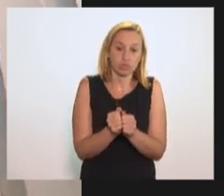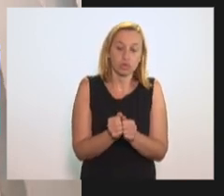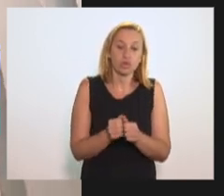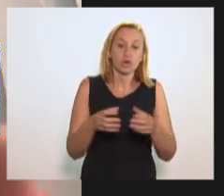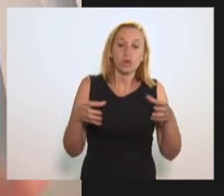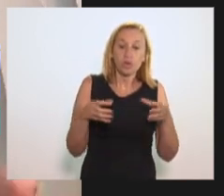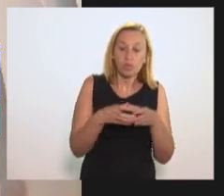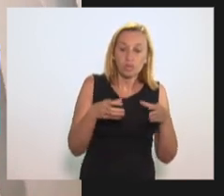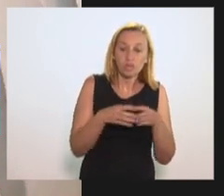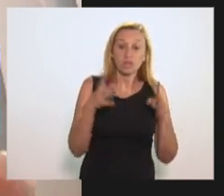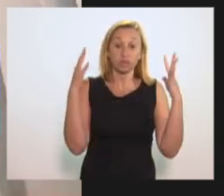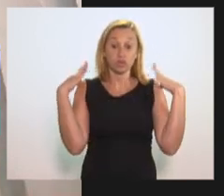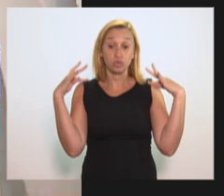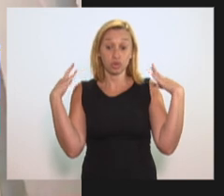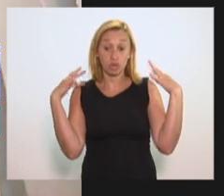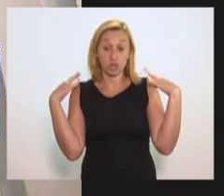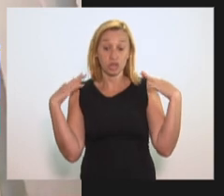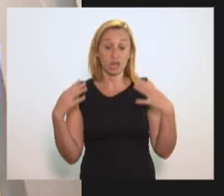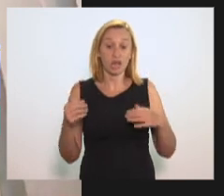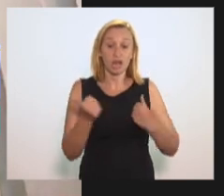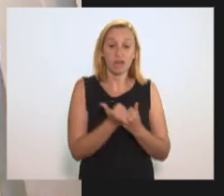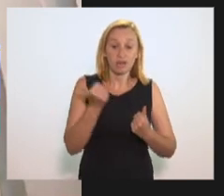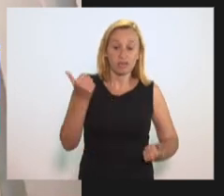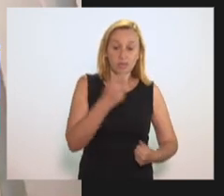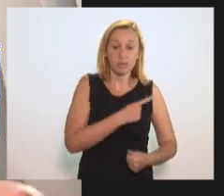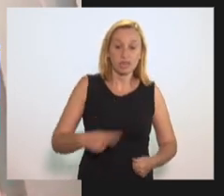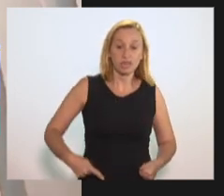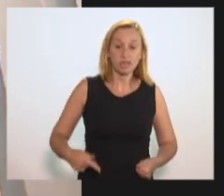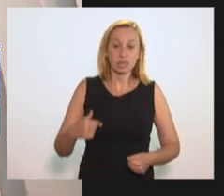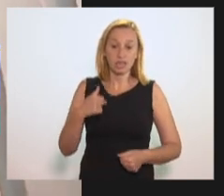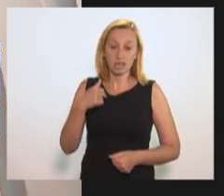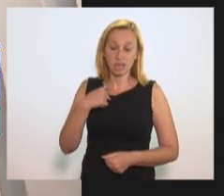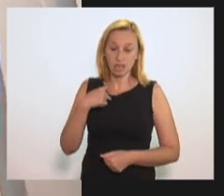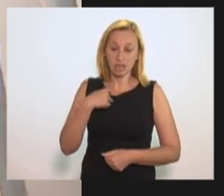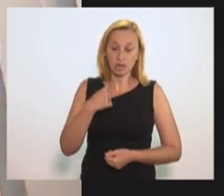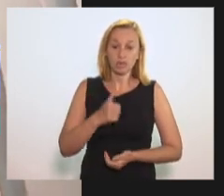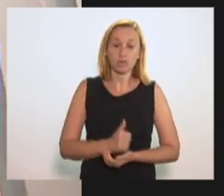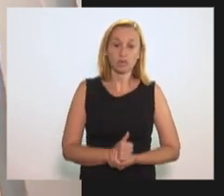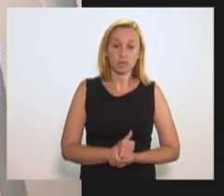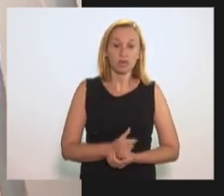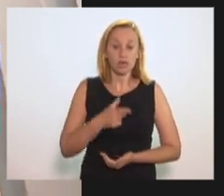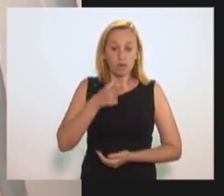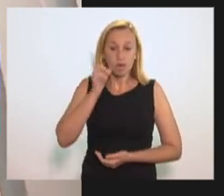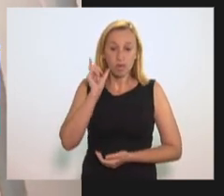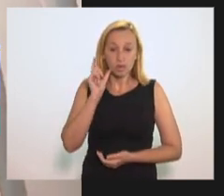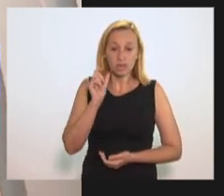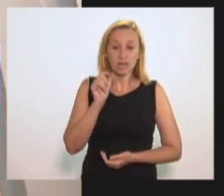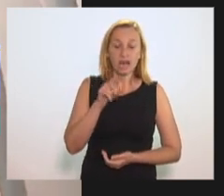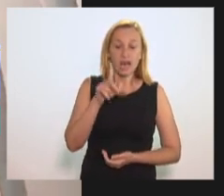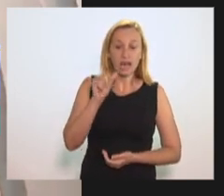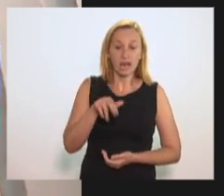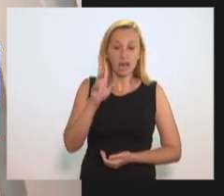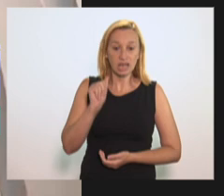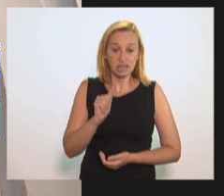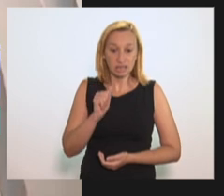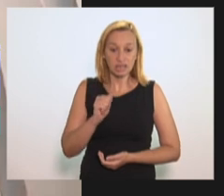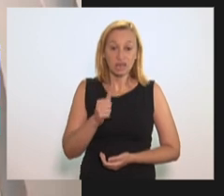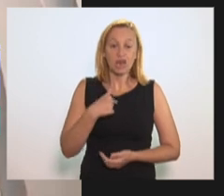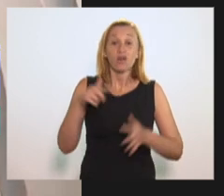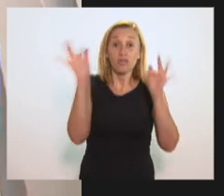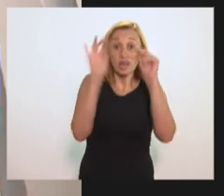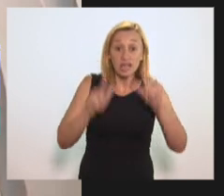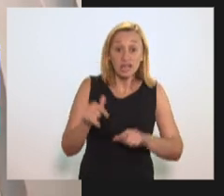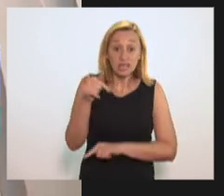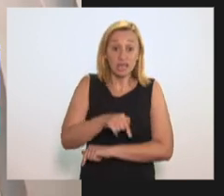turismo cuja vice-presidência eu assumi ontem vou falar isso com a deputada Alana Passos e fiquei muito feliz